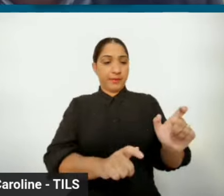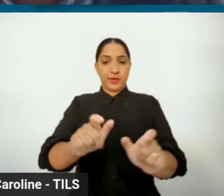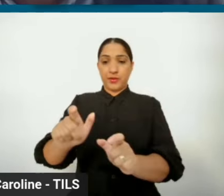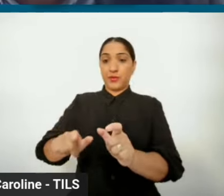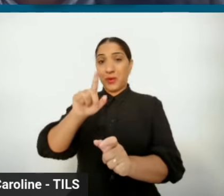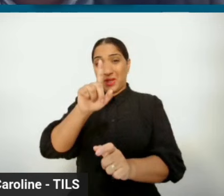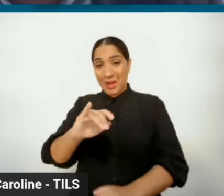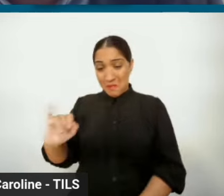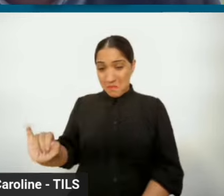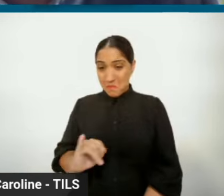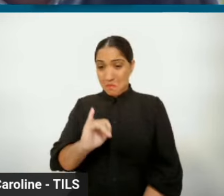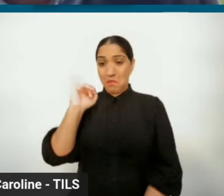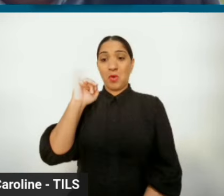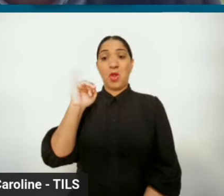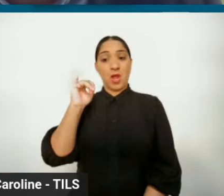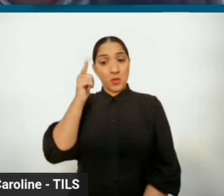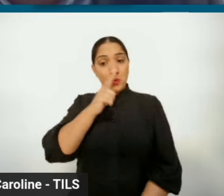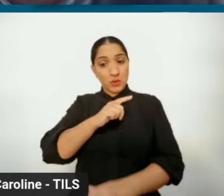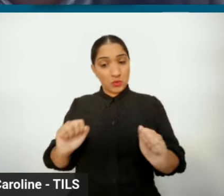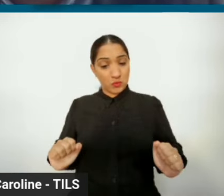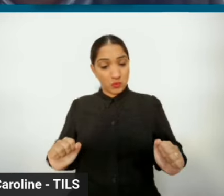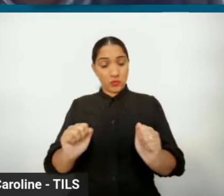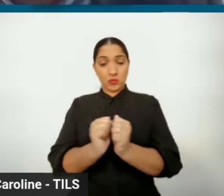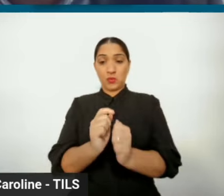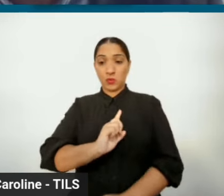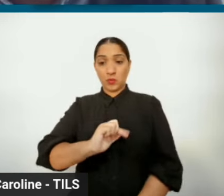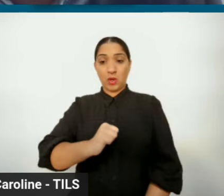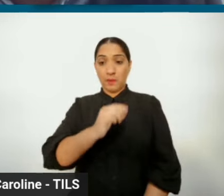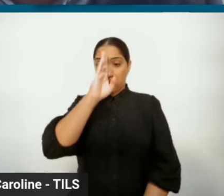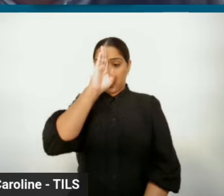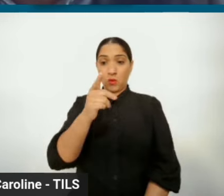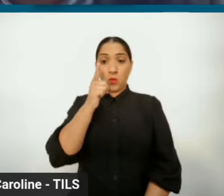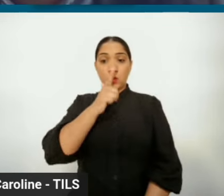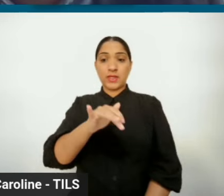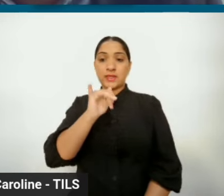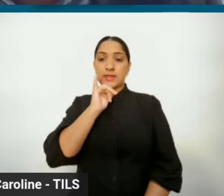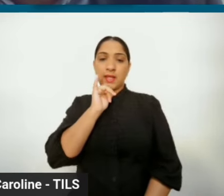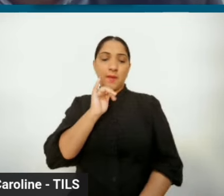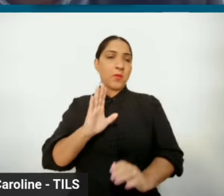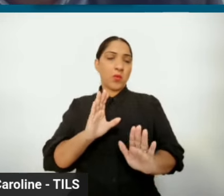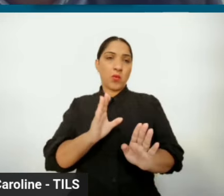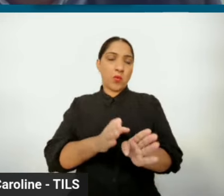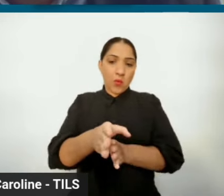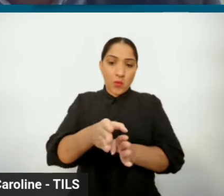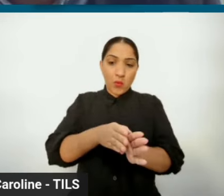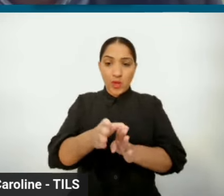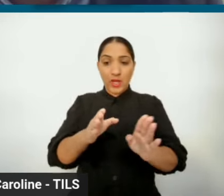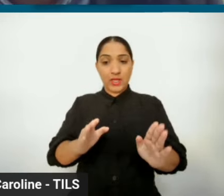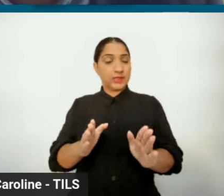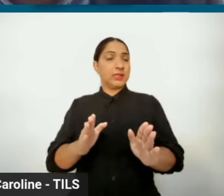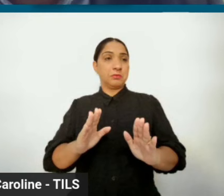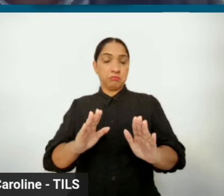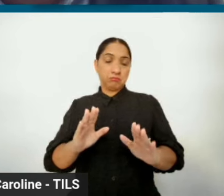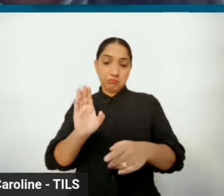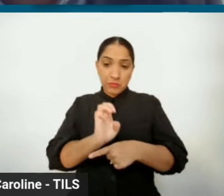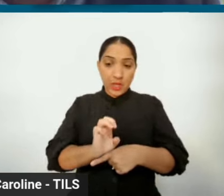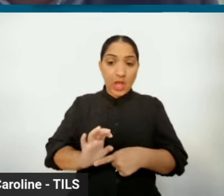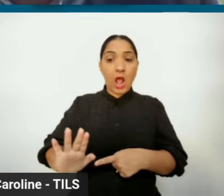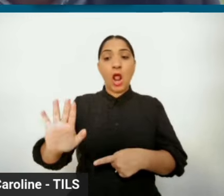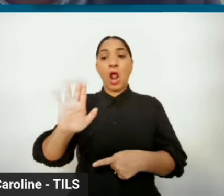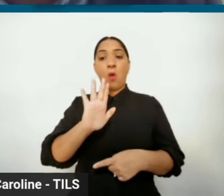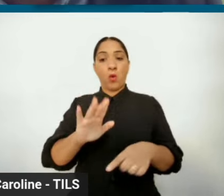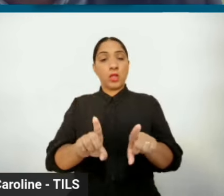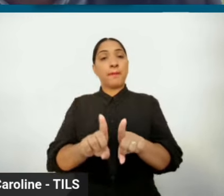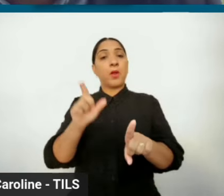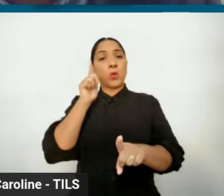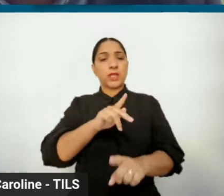CONAD, como os representantes dos conselhos estaduais, a ANPID, que é a Associação dos